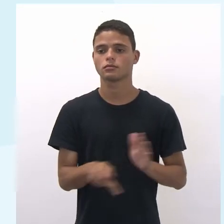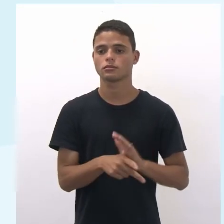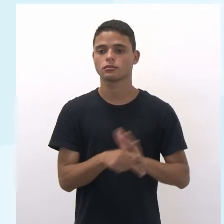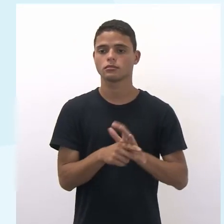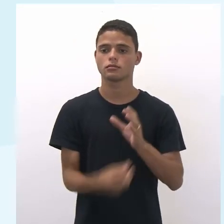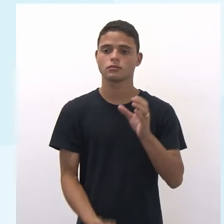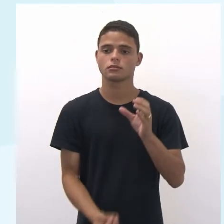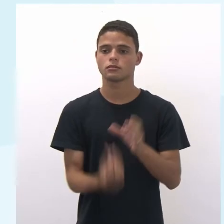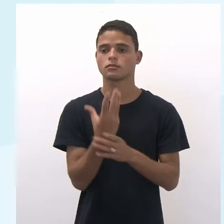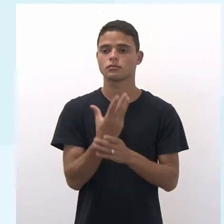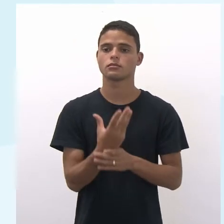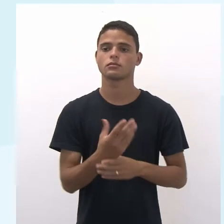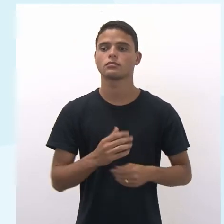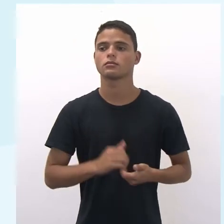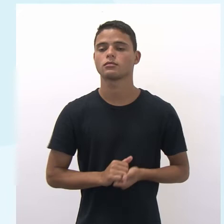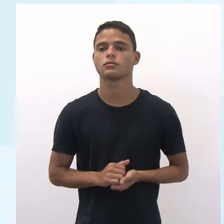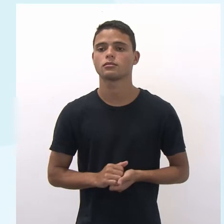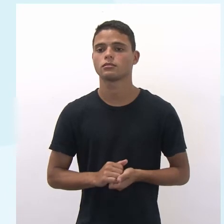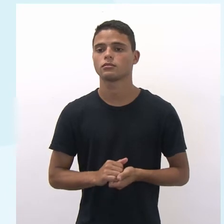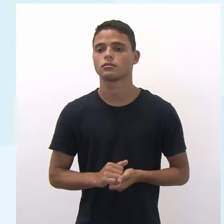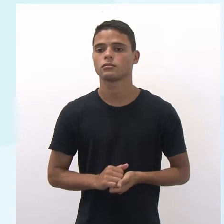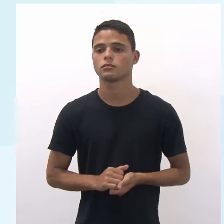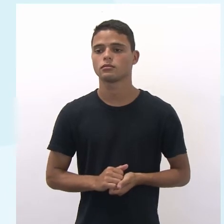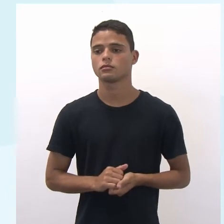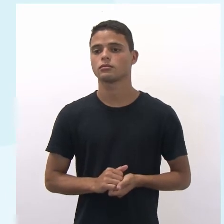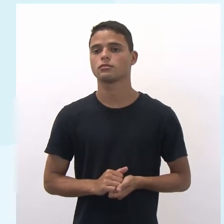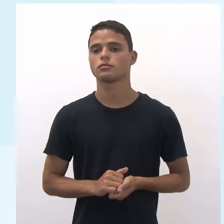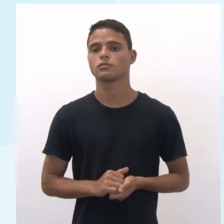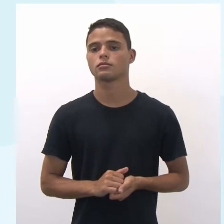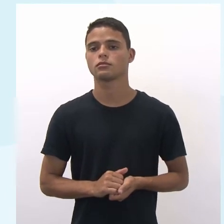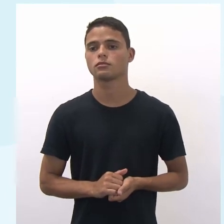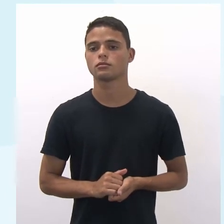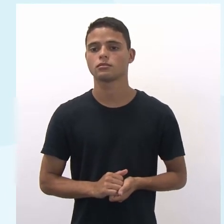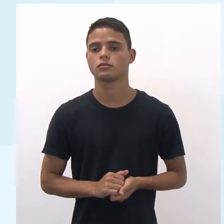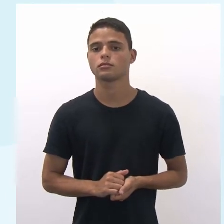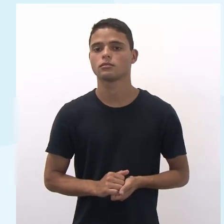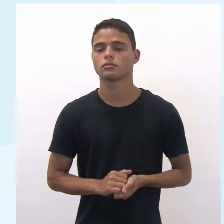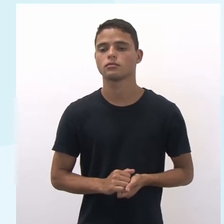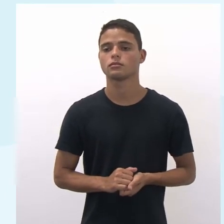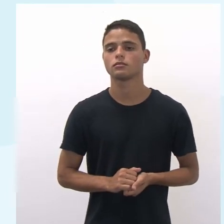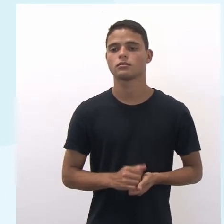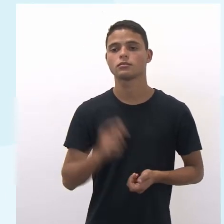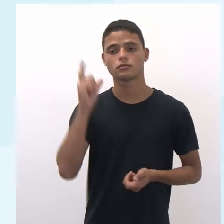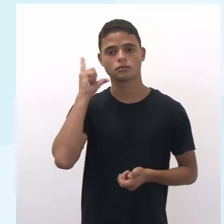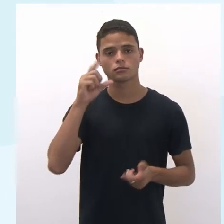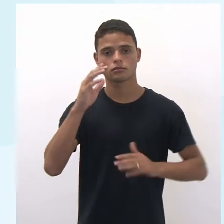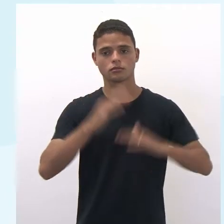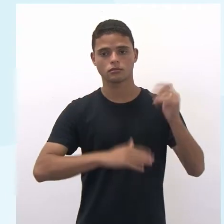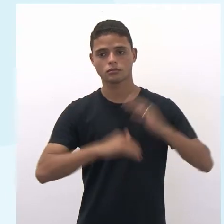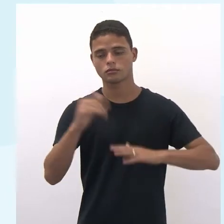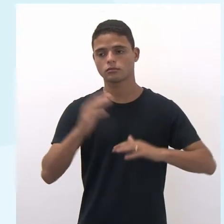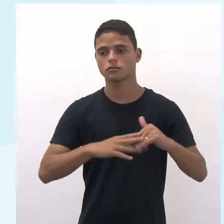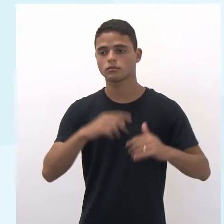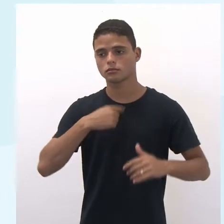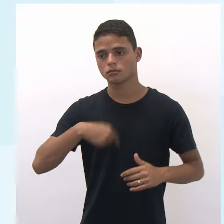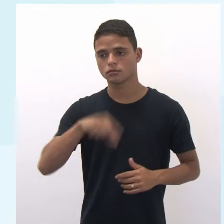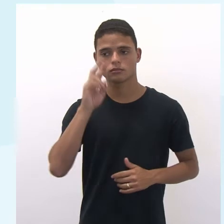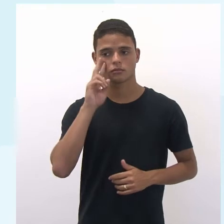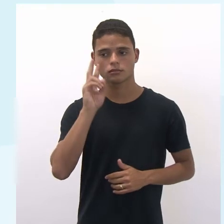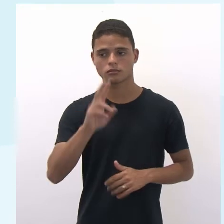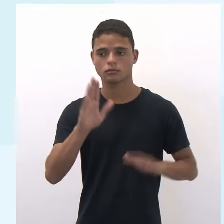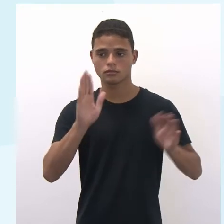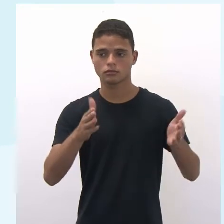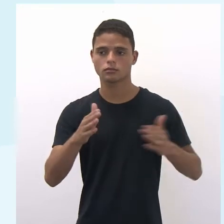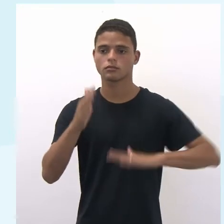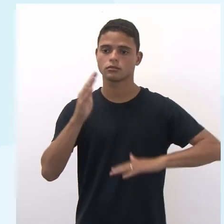Constituição. Então, eu consigo tratar as habilidades, conforme nós vimos, veja,